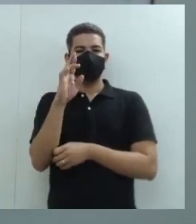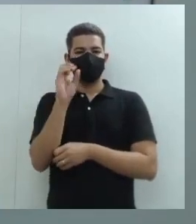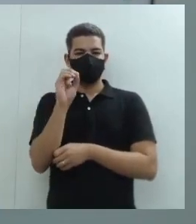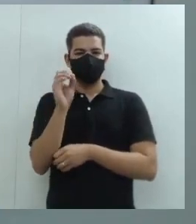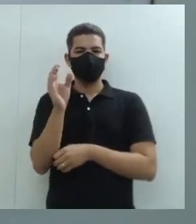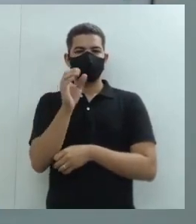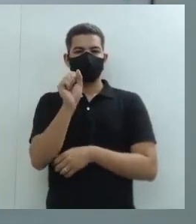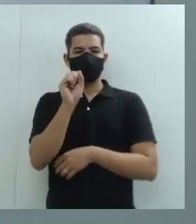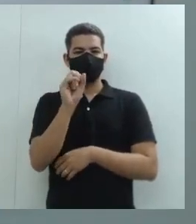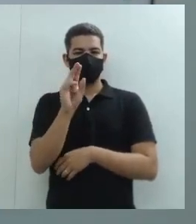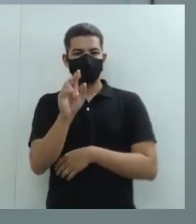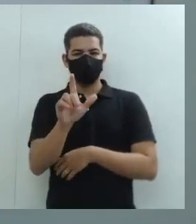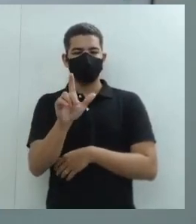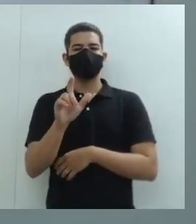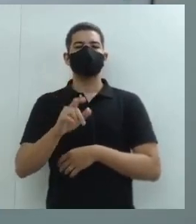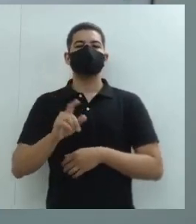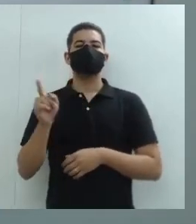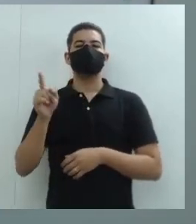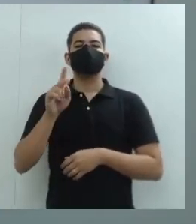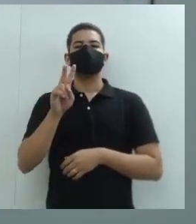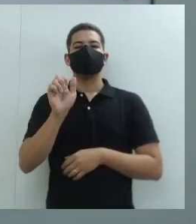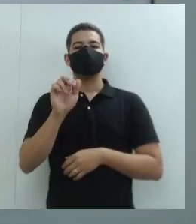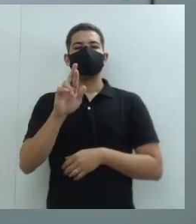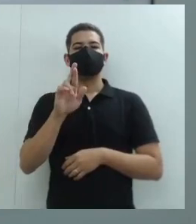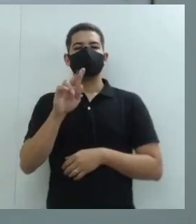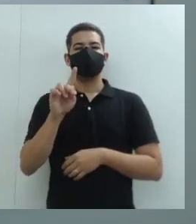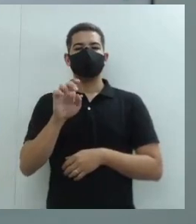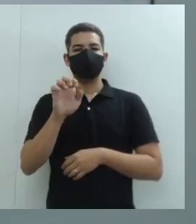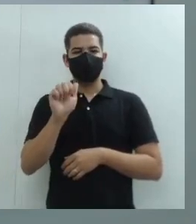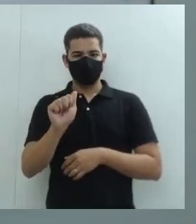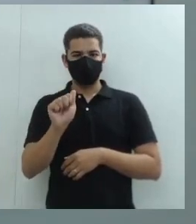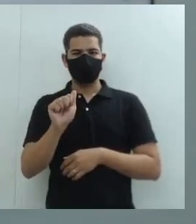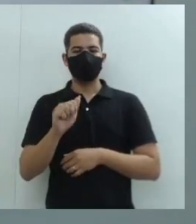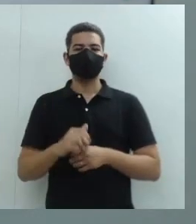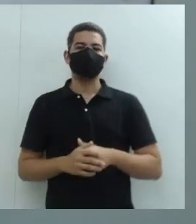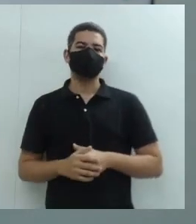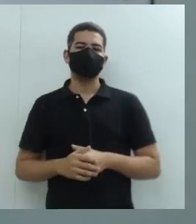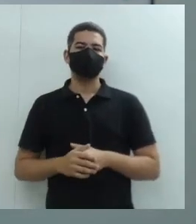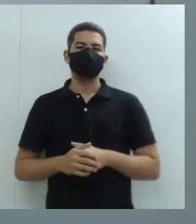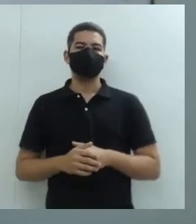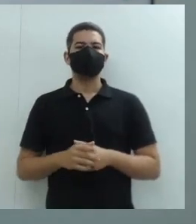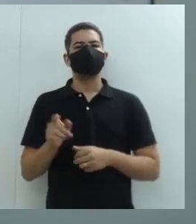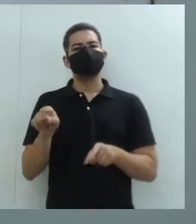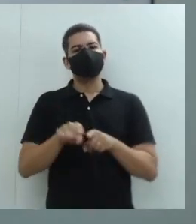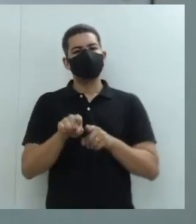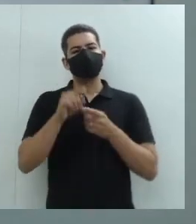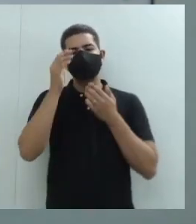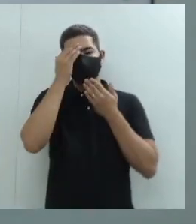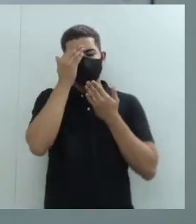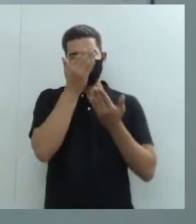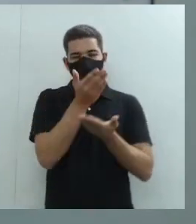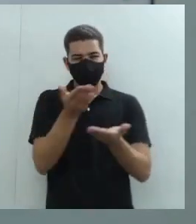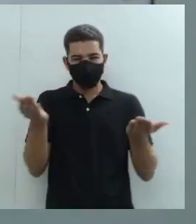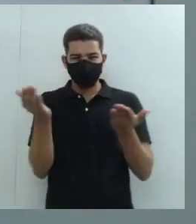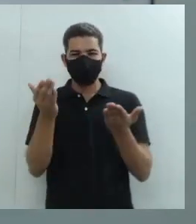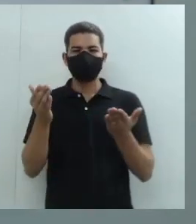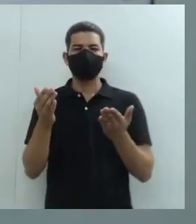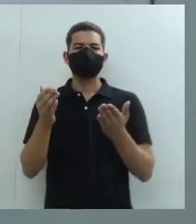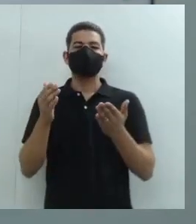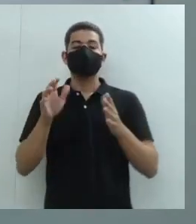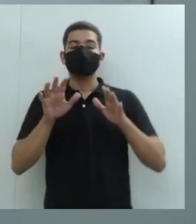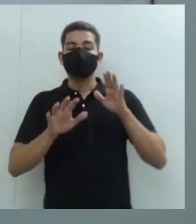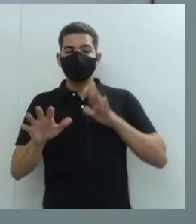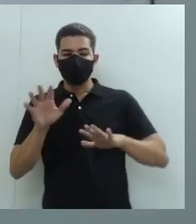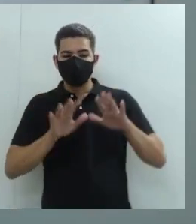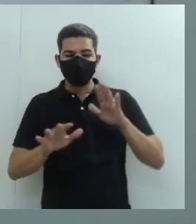Recife. E queria também agradecer a todos. Dizer também que continuem mantendo os